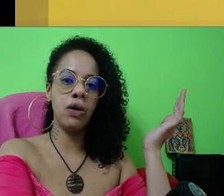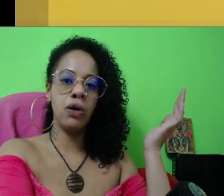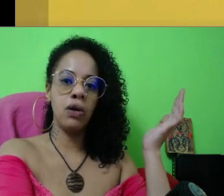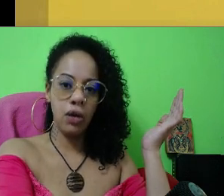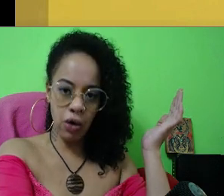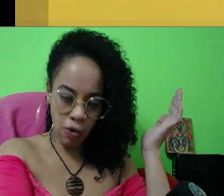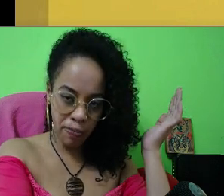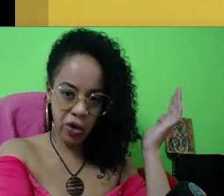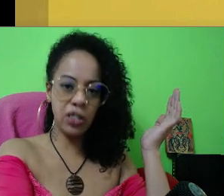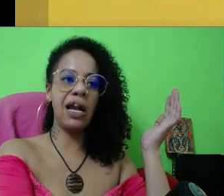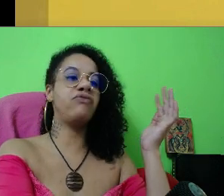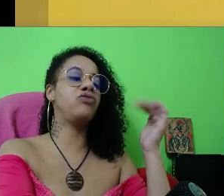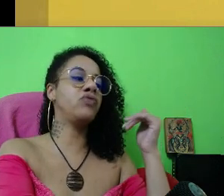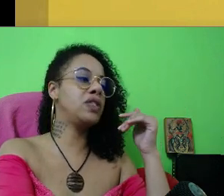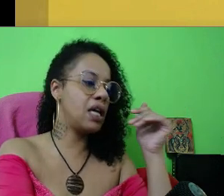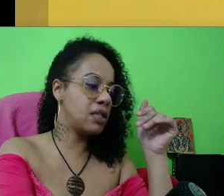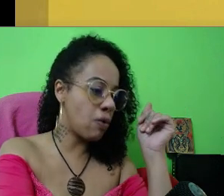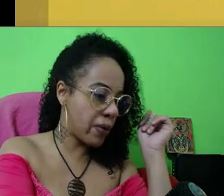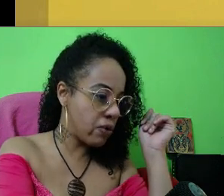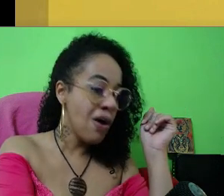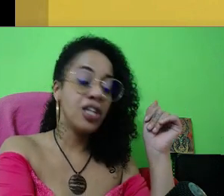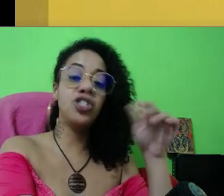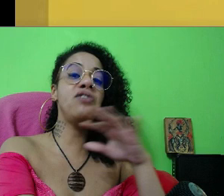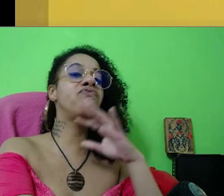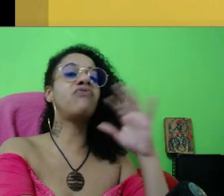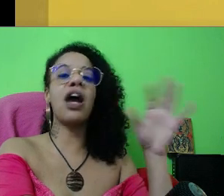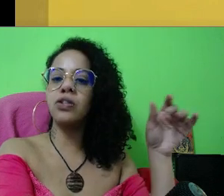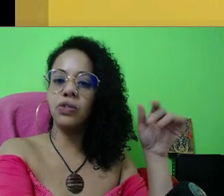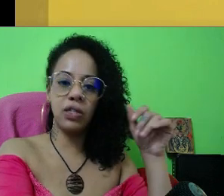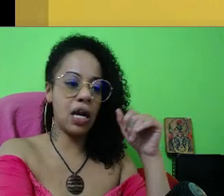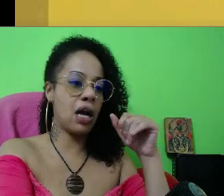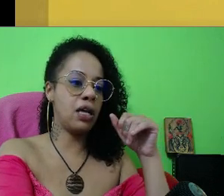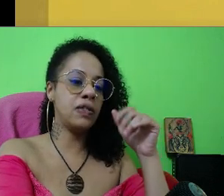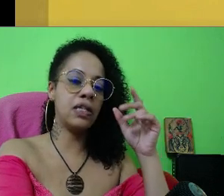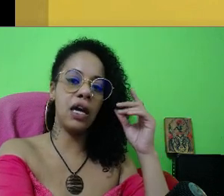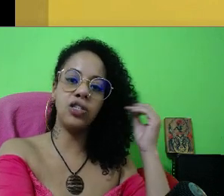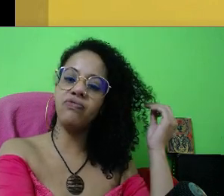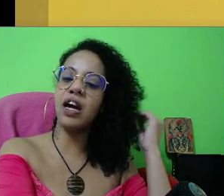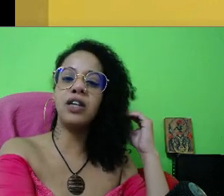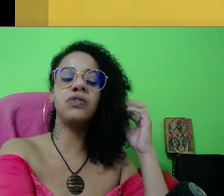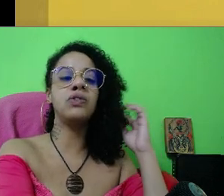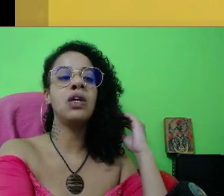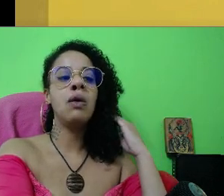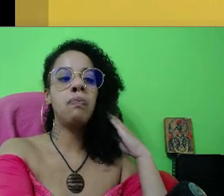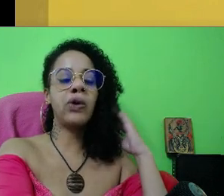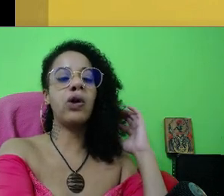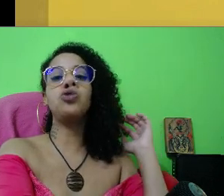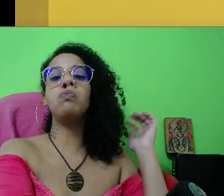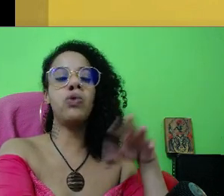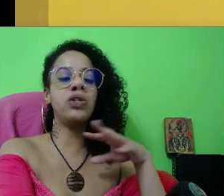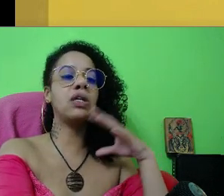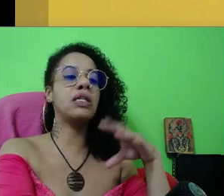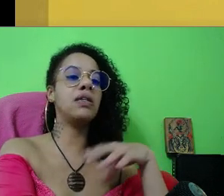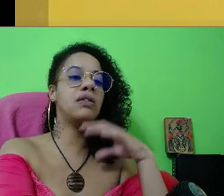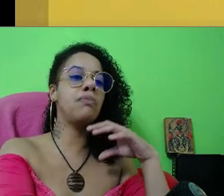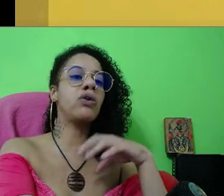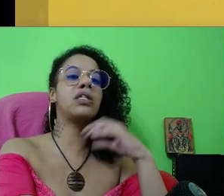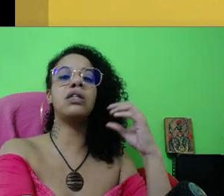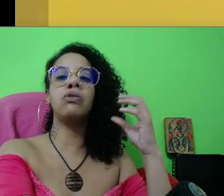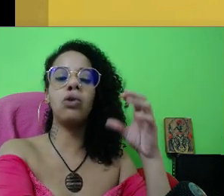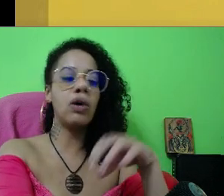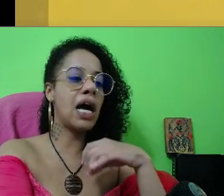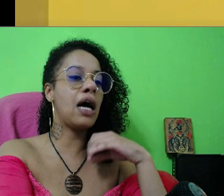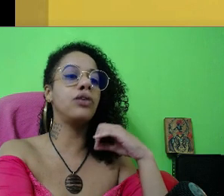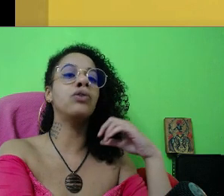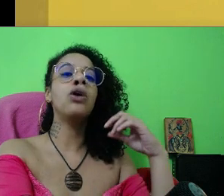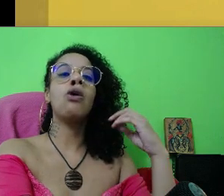acompanho acompanho as lives de vocês acompanho diversos canais né diversos porque eu acho muito interessante saber